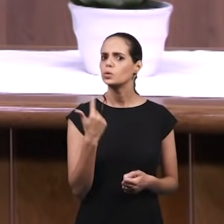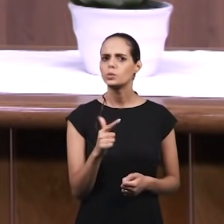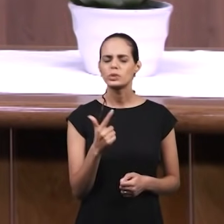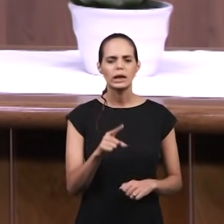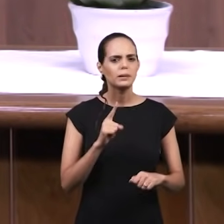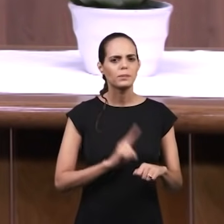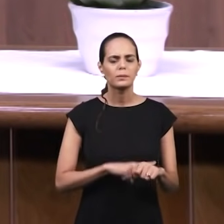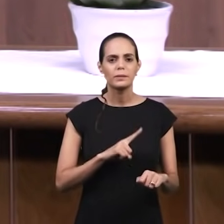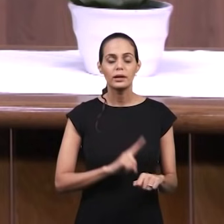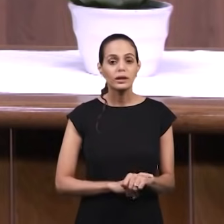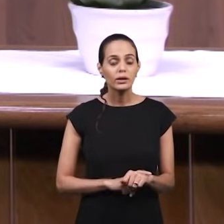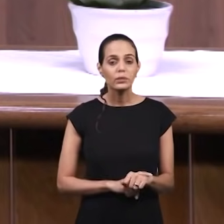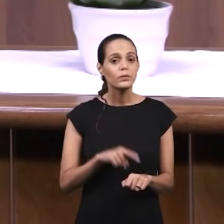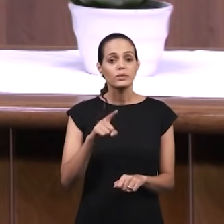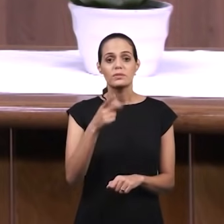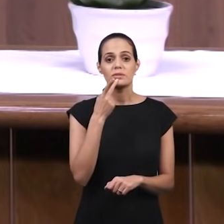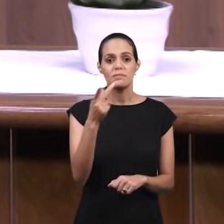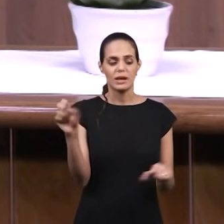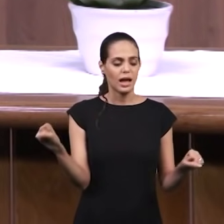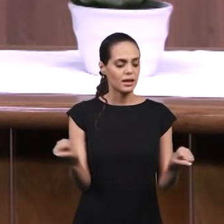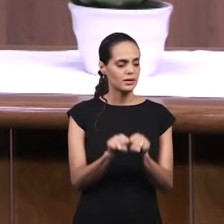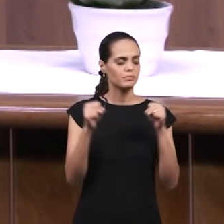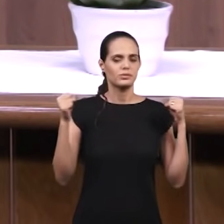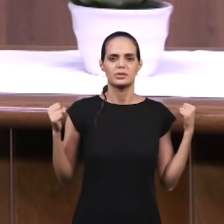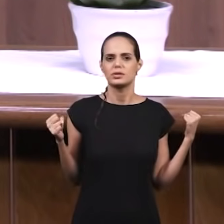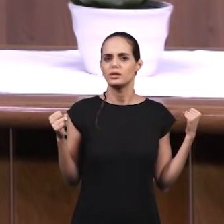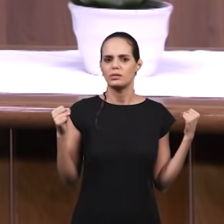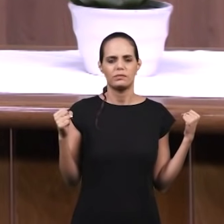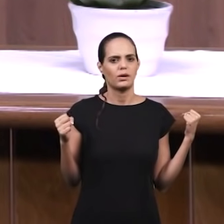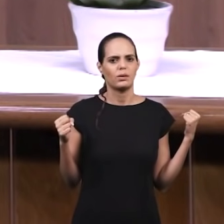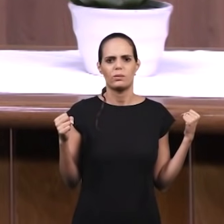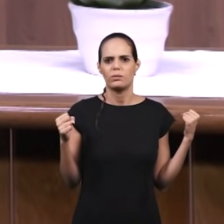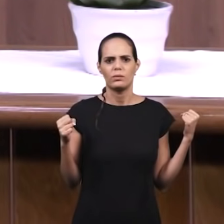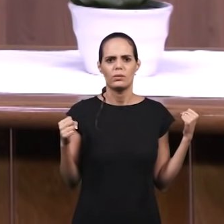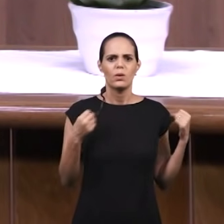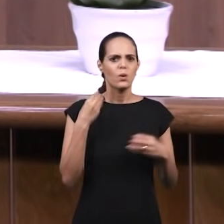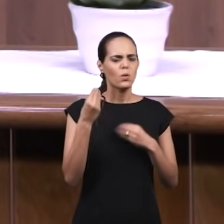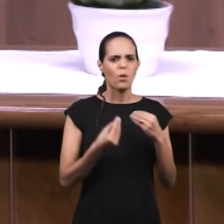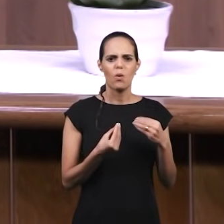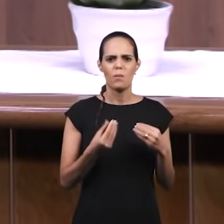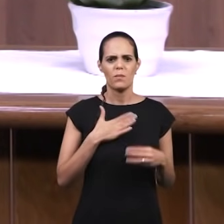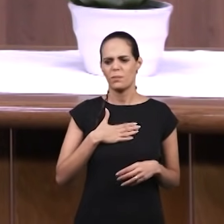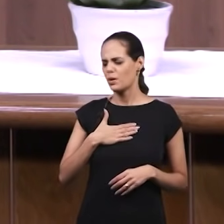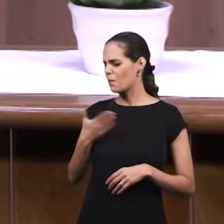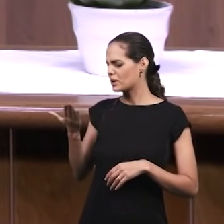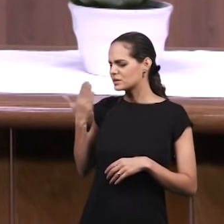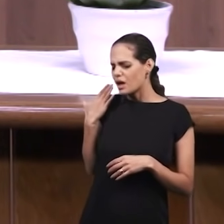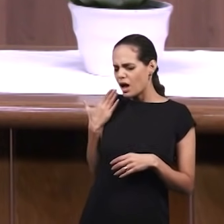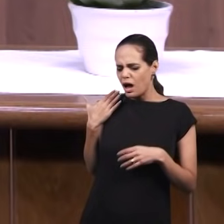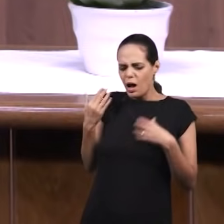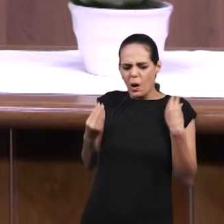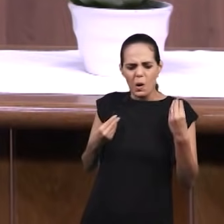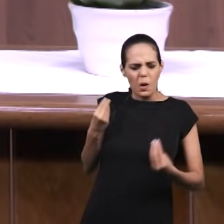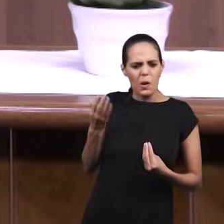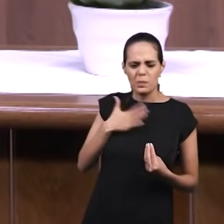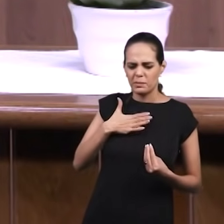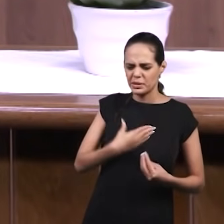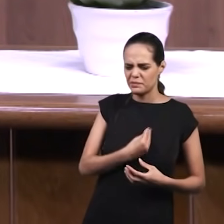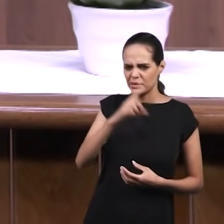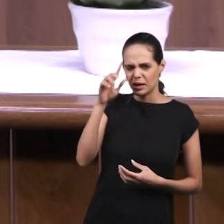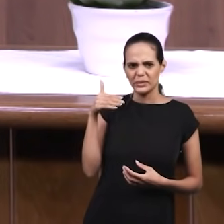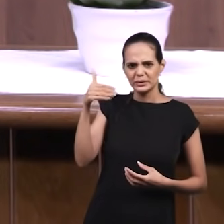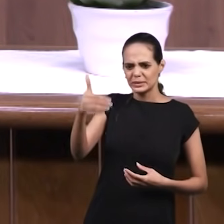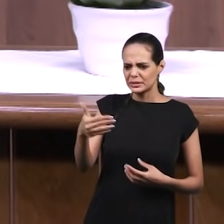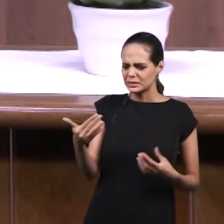você esteja que você diz, olha, isto aqui é impossível eu me desfazer desse meu passado, é impossível eu viver